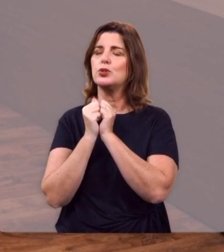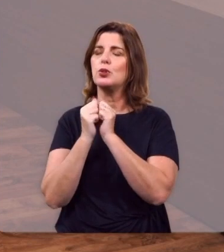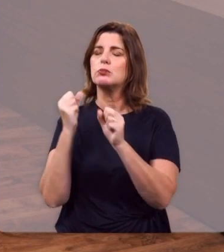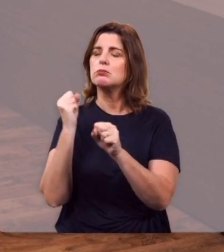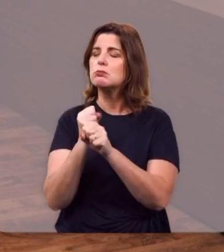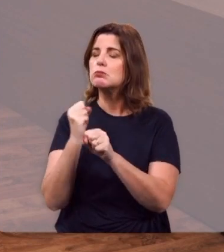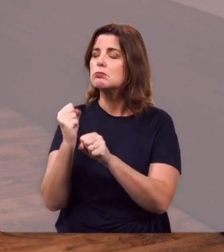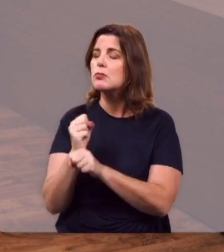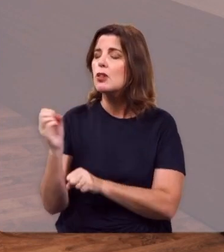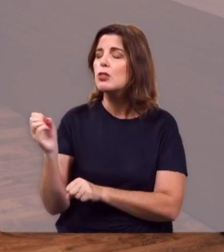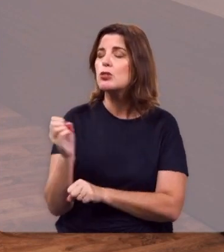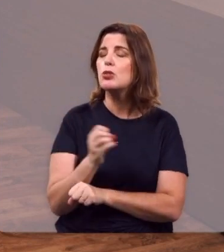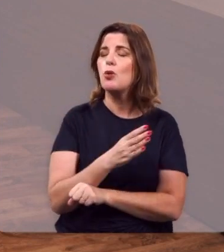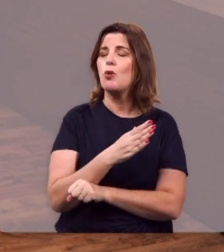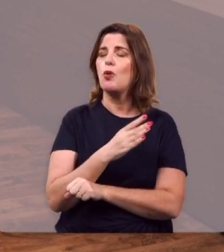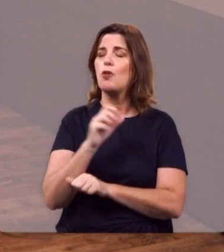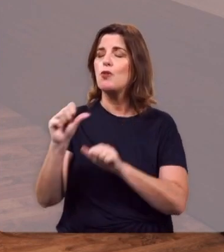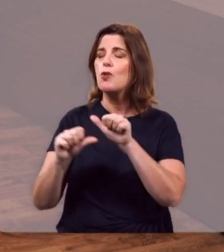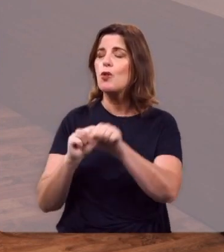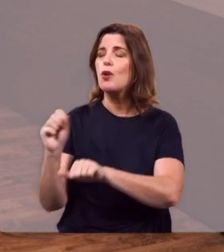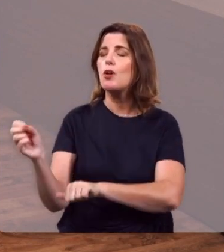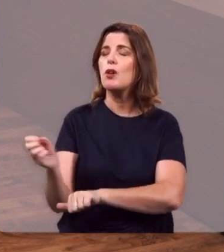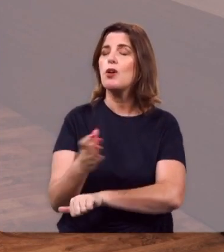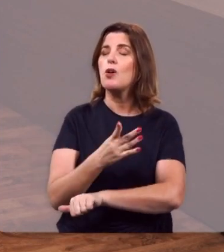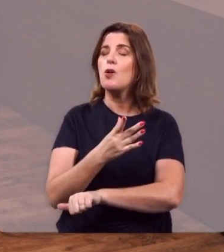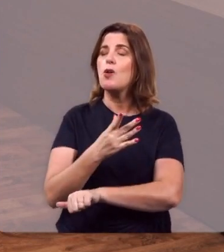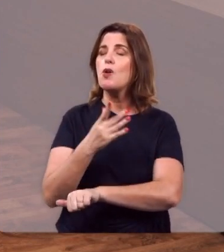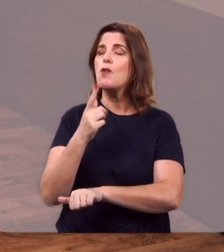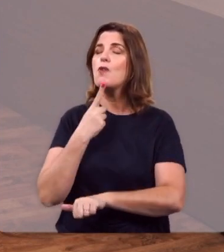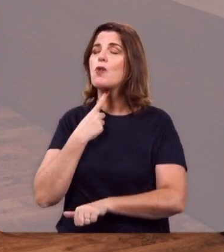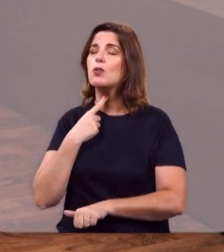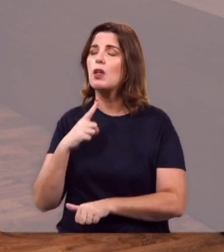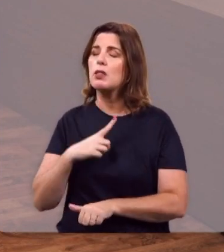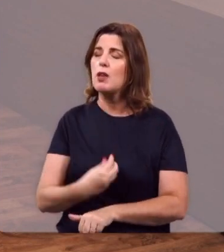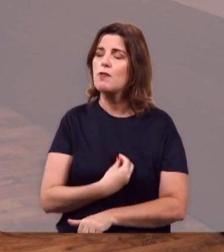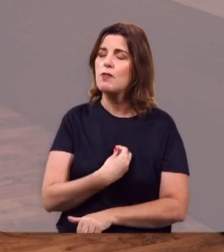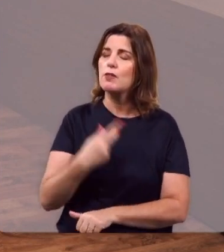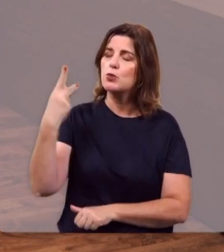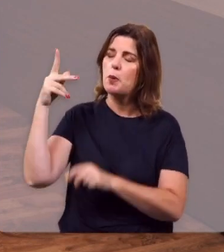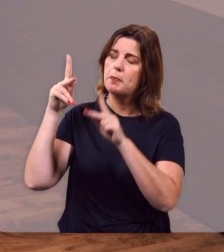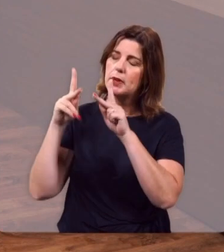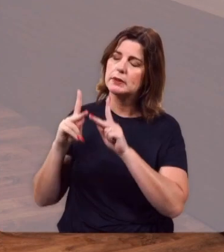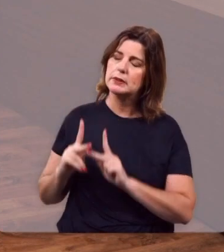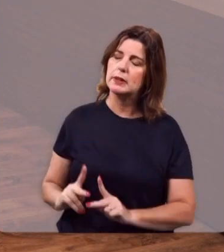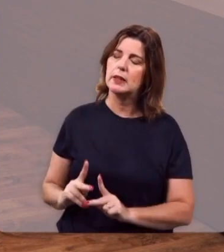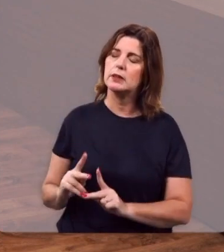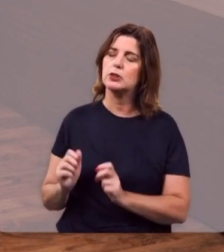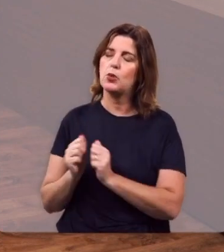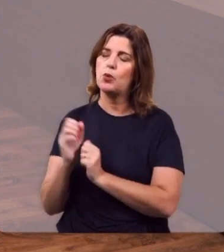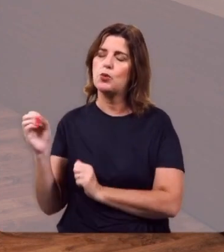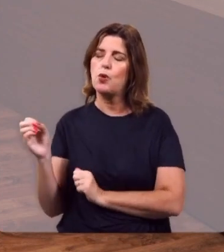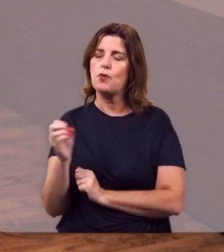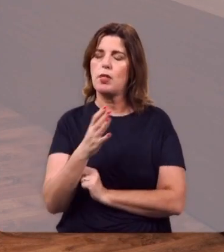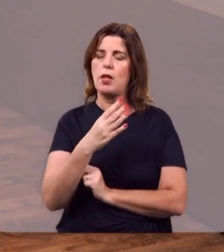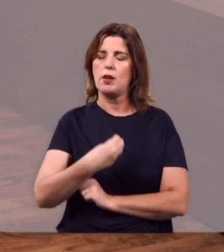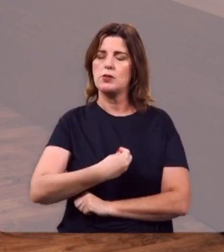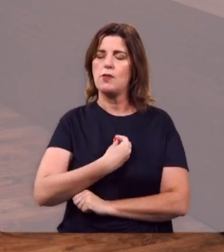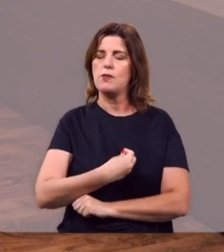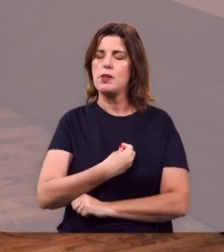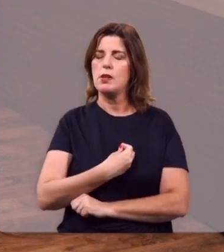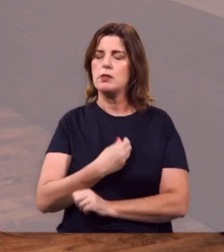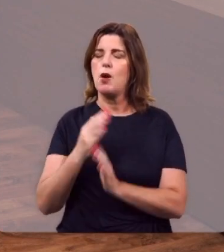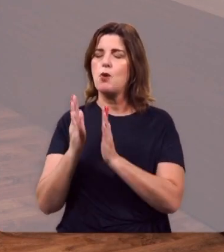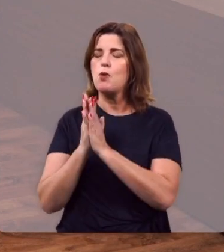Senhor, aquilo que foi perdido e renova neste coração o desejo de andar na tua presença em novidade de vida. Eu